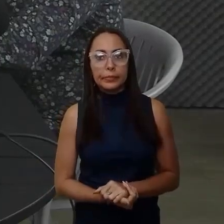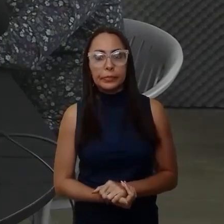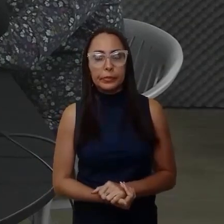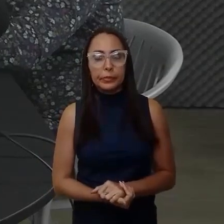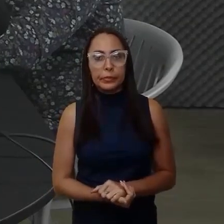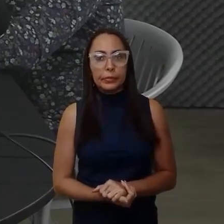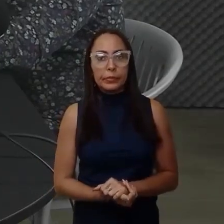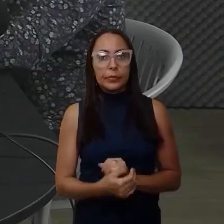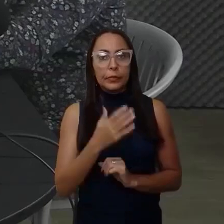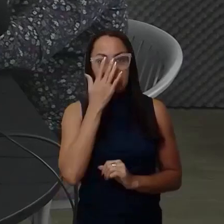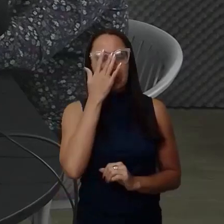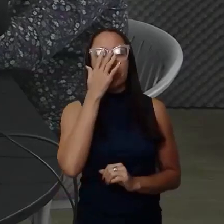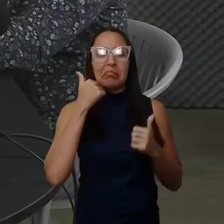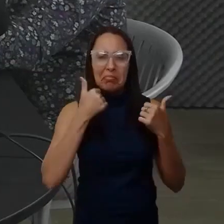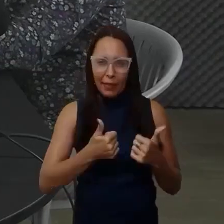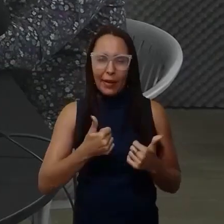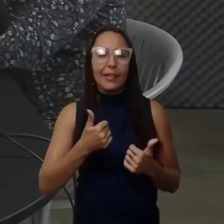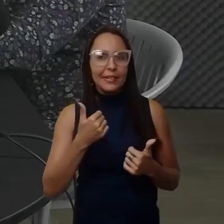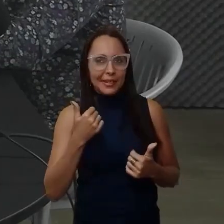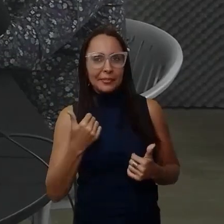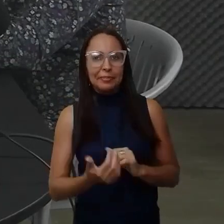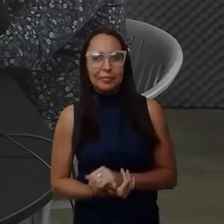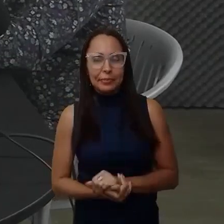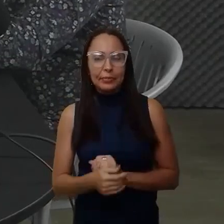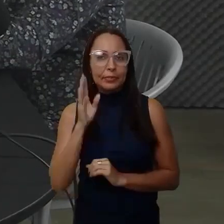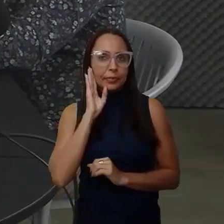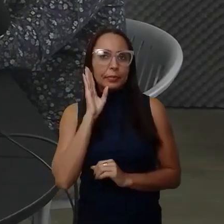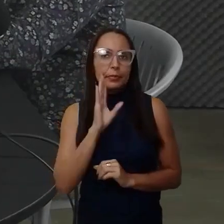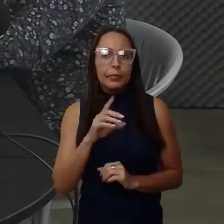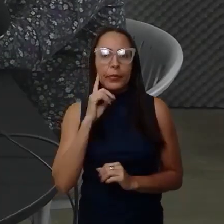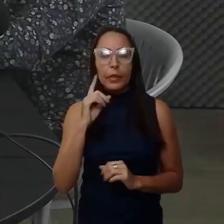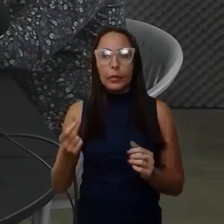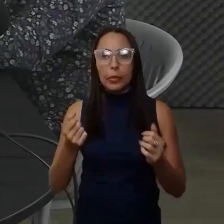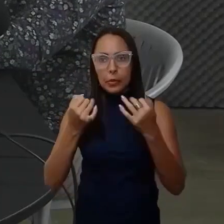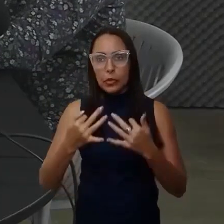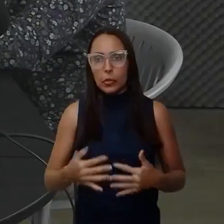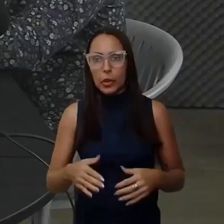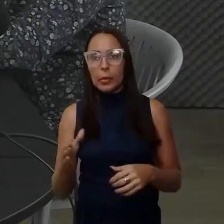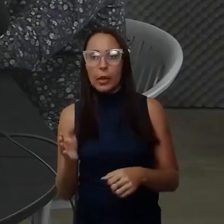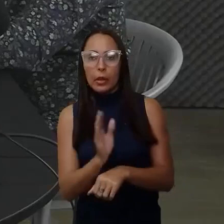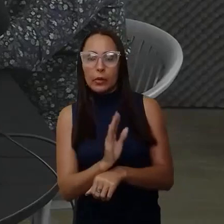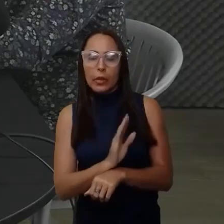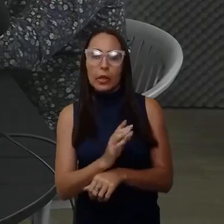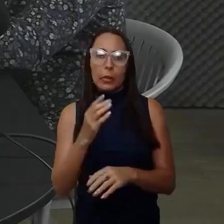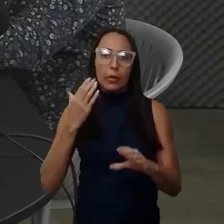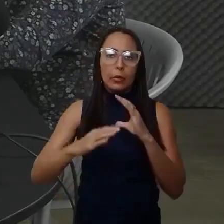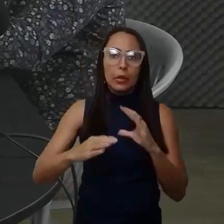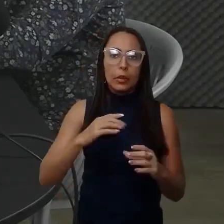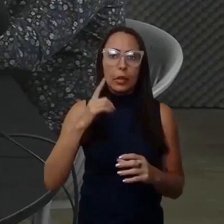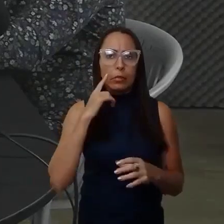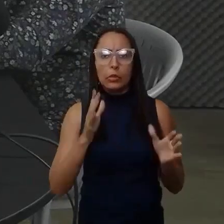assim, criar. Que bacana, que especial. Silvana, me conta, educação, cinema, comunicação. Pois é, eu estava pensando aqui, não tem